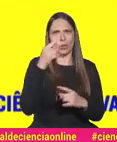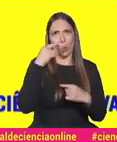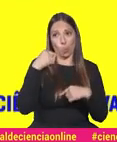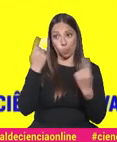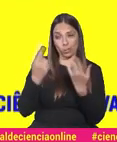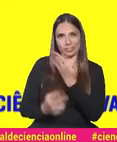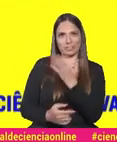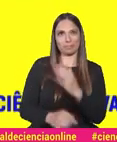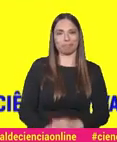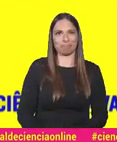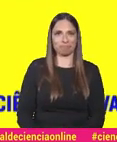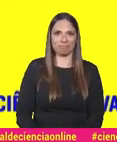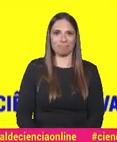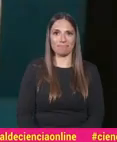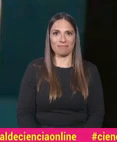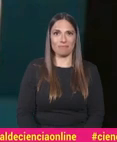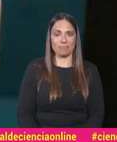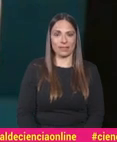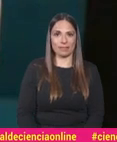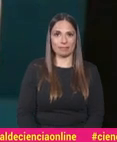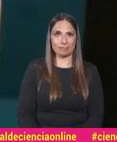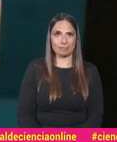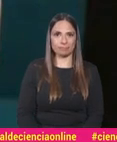mostrar-vos. Vamos ver.